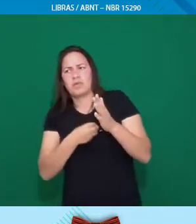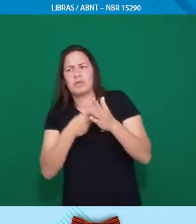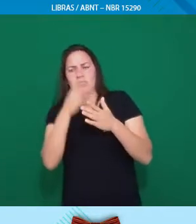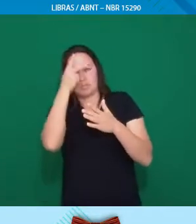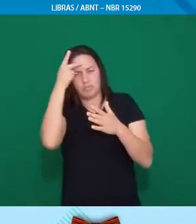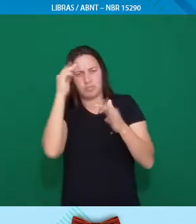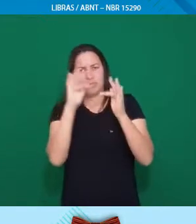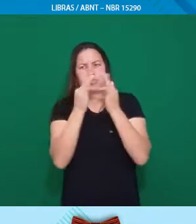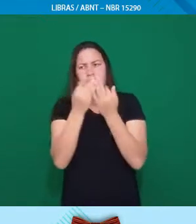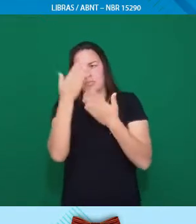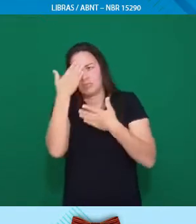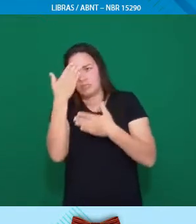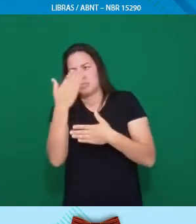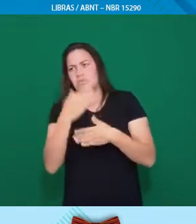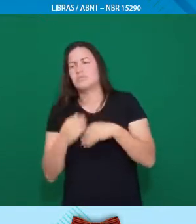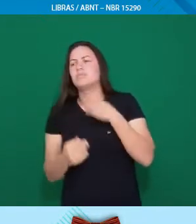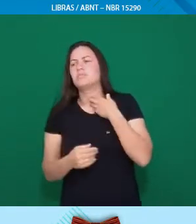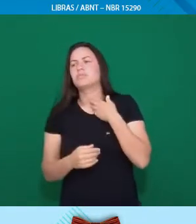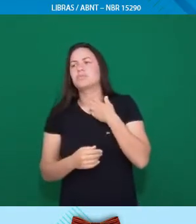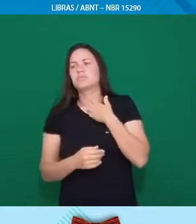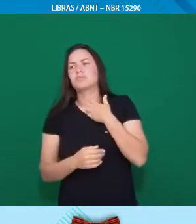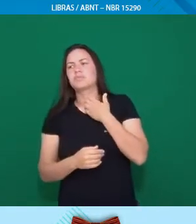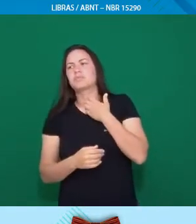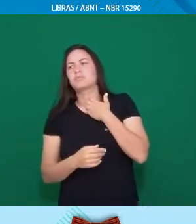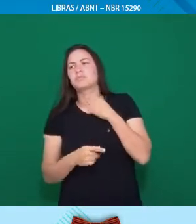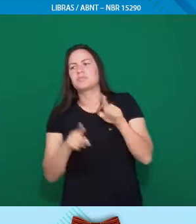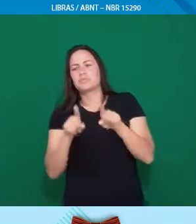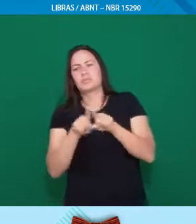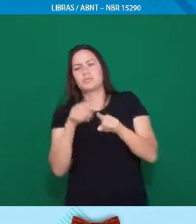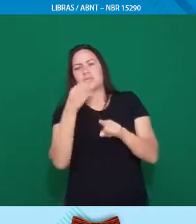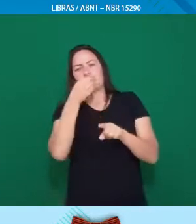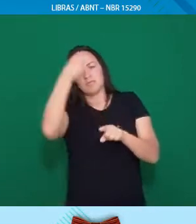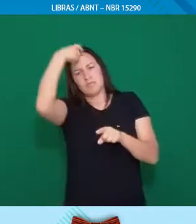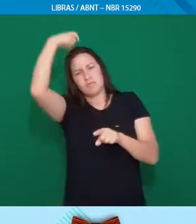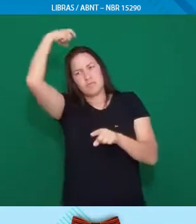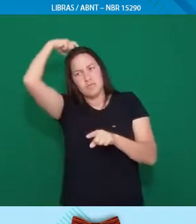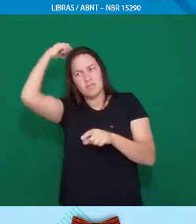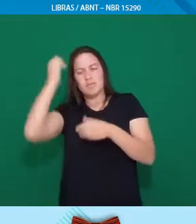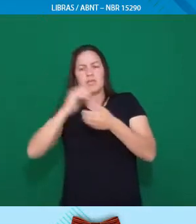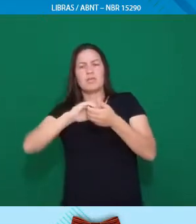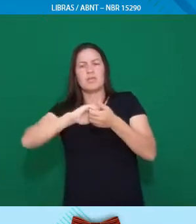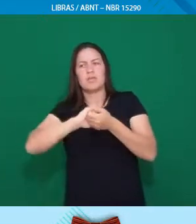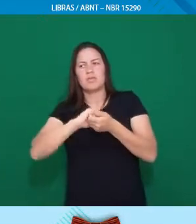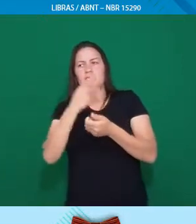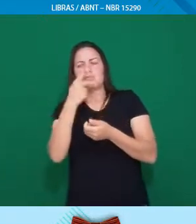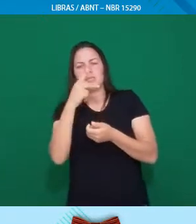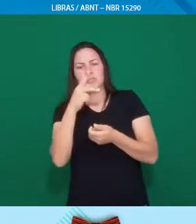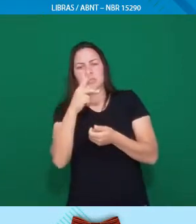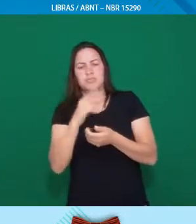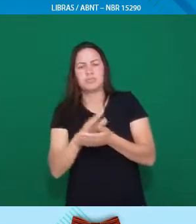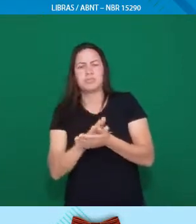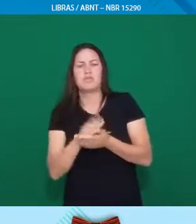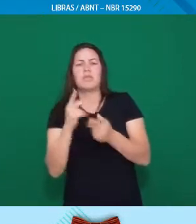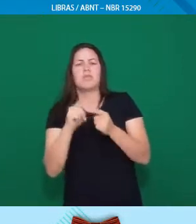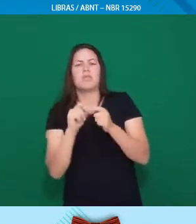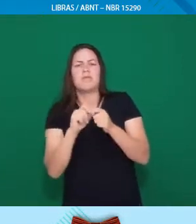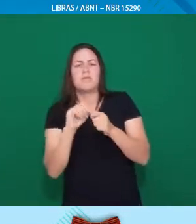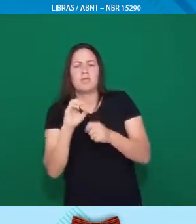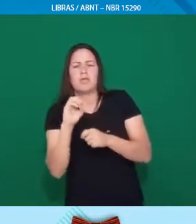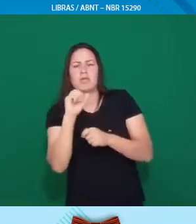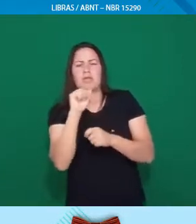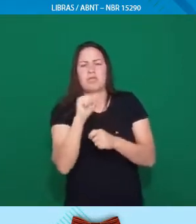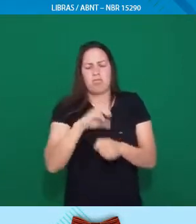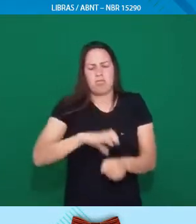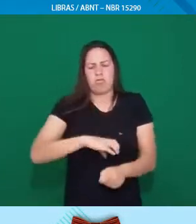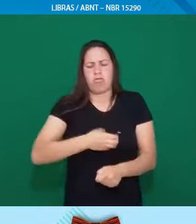e a sua voz pessoa Obrigado da mesma forma Presidente quero parabenizar o seu Cláudio por ter